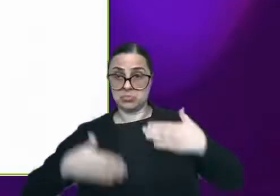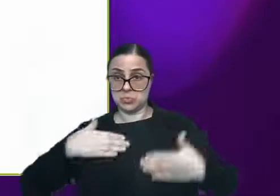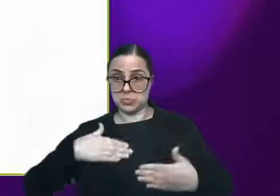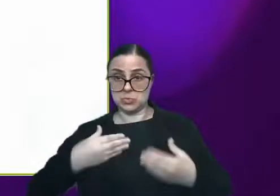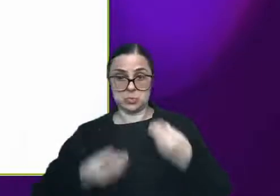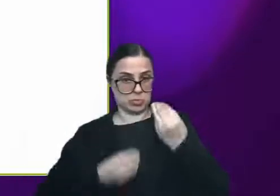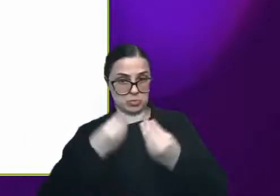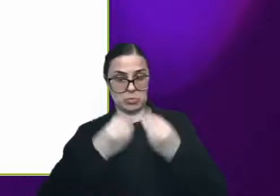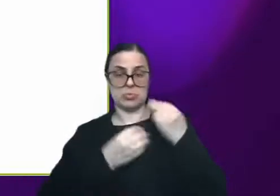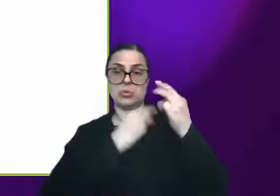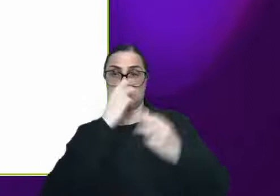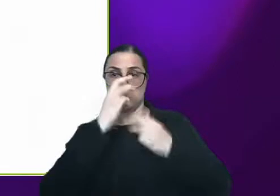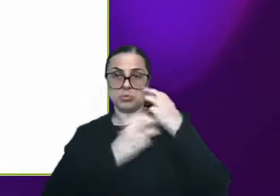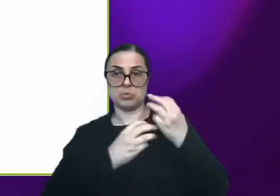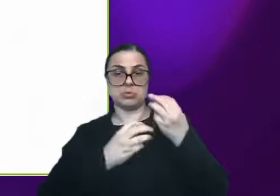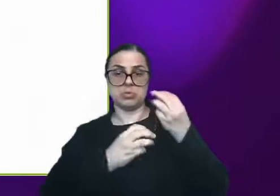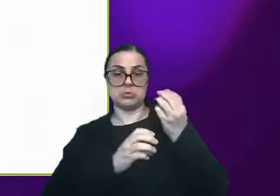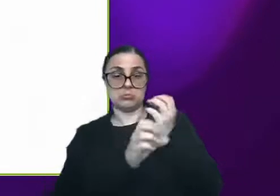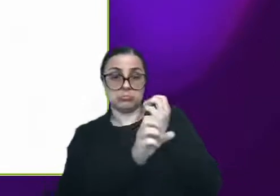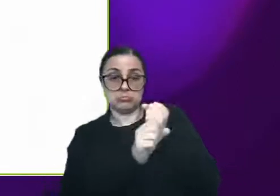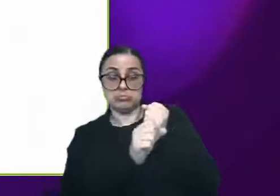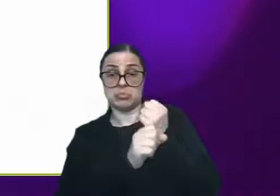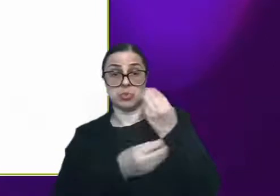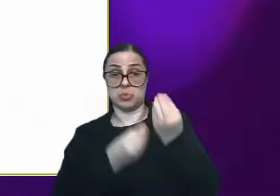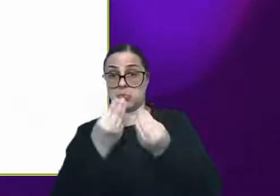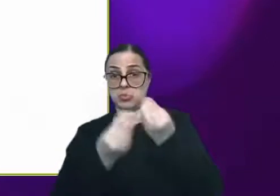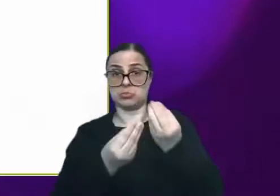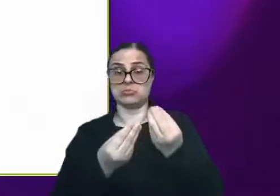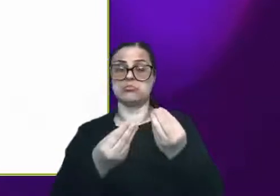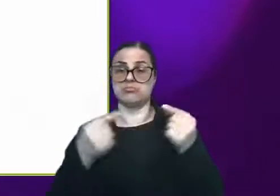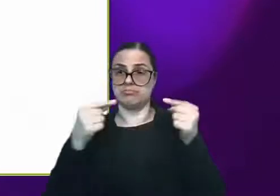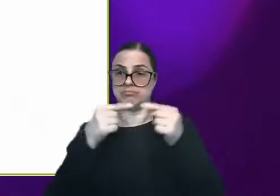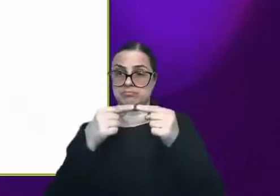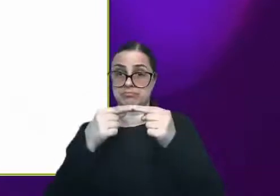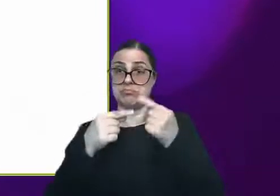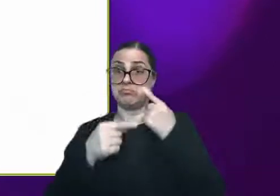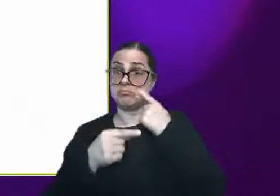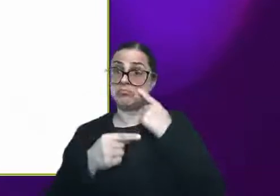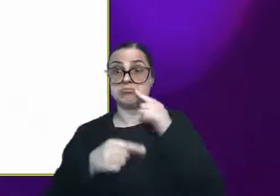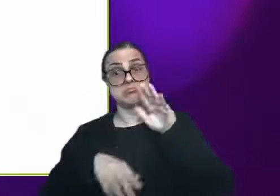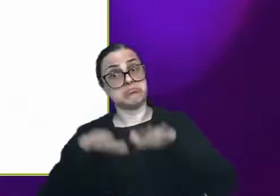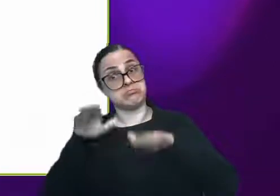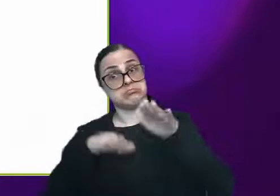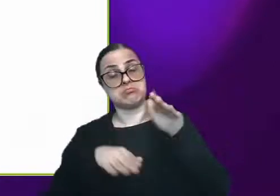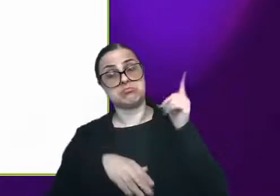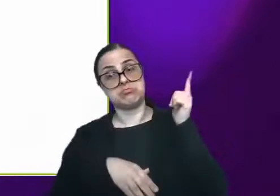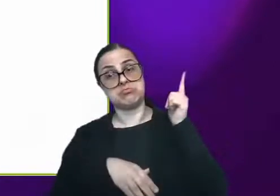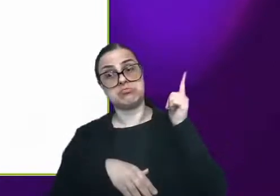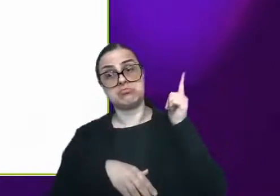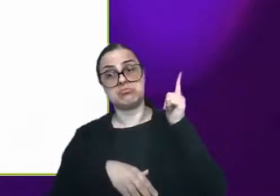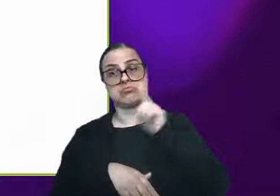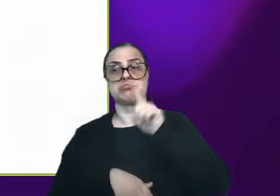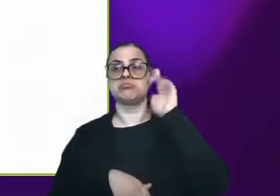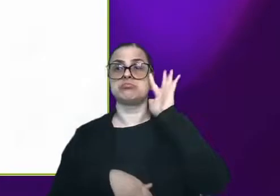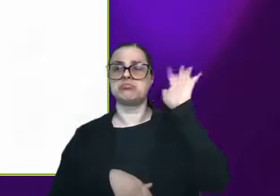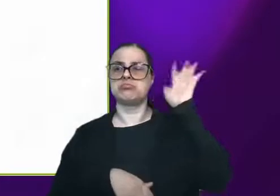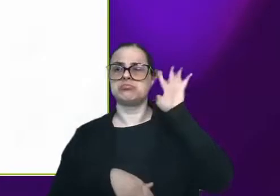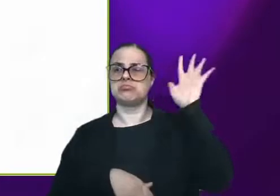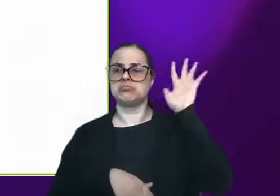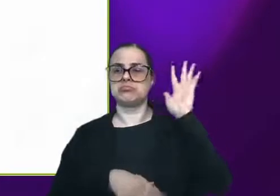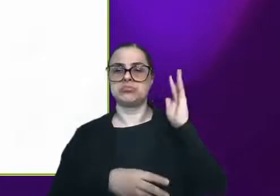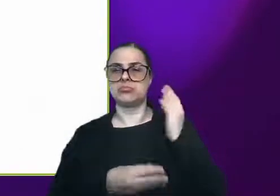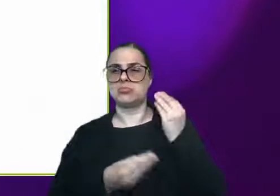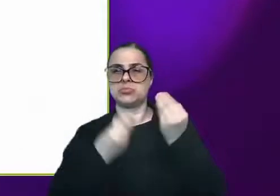biológicos, como é o caso da alfa-fetoproteína. Para poder chegar a poder ver que,